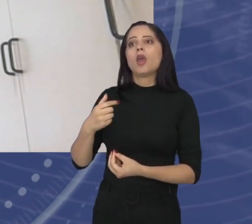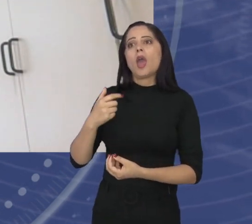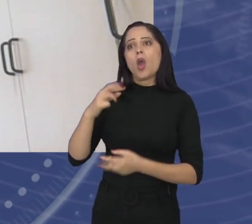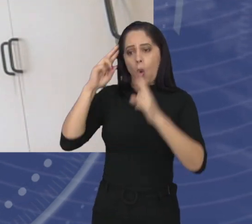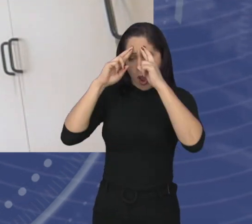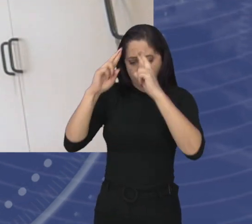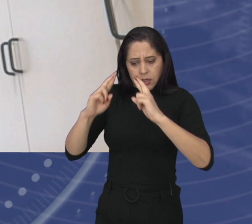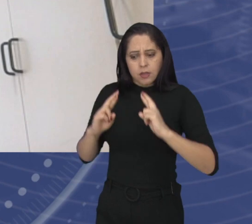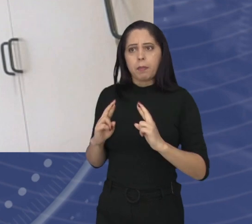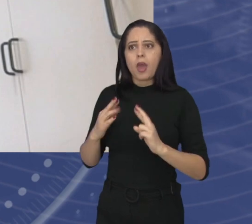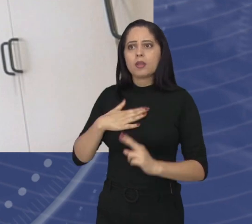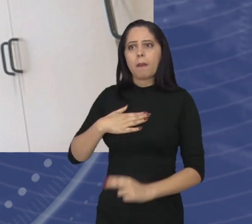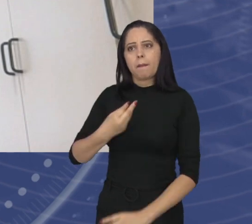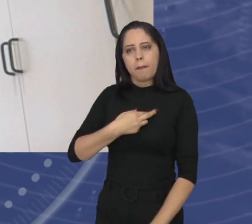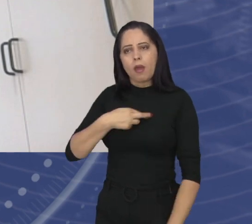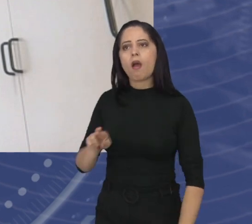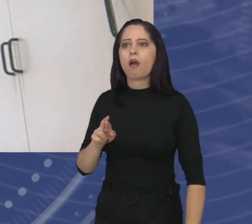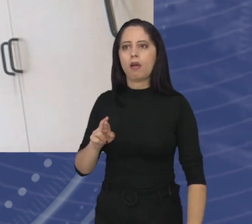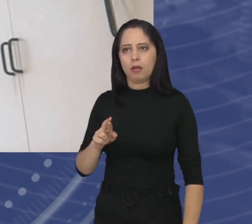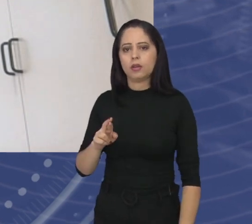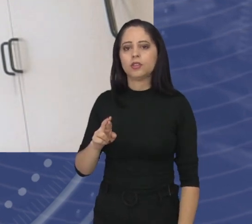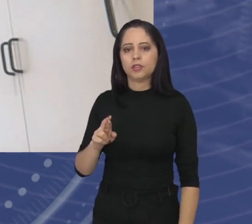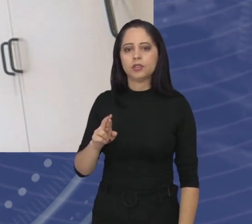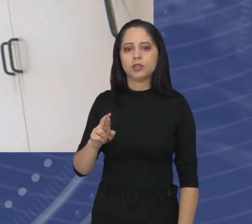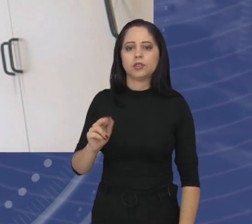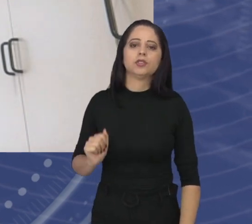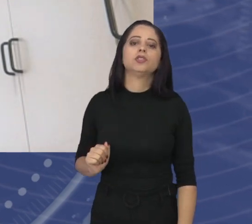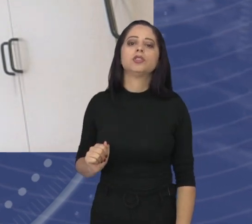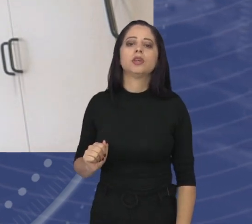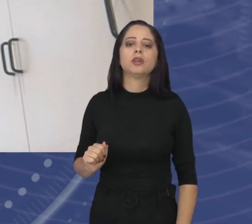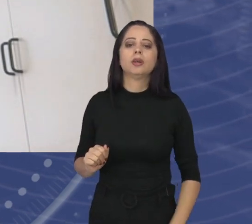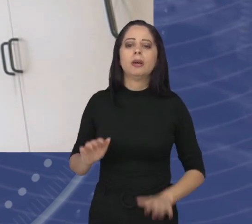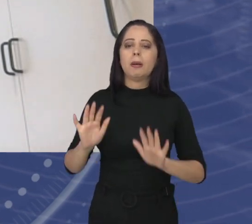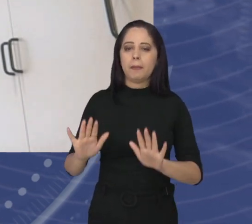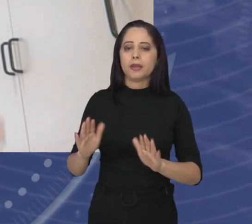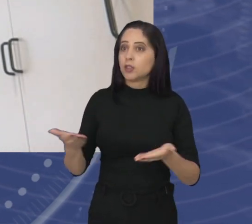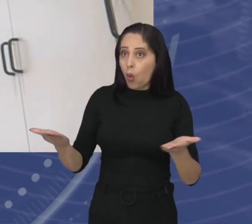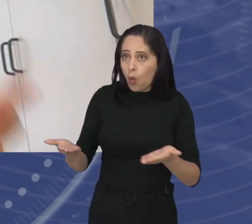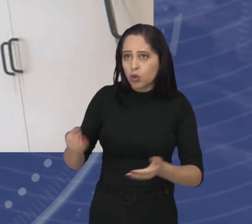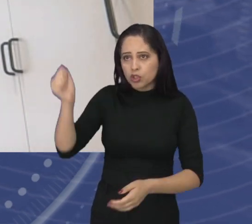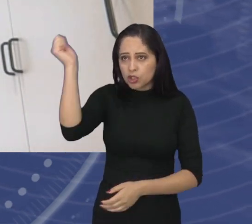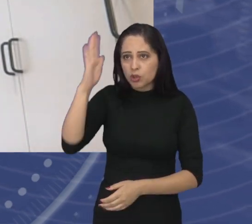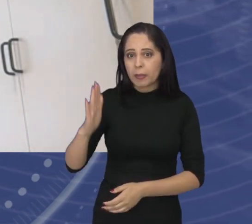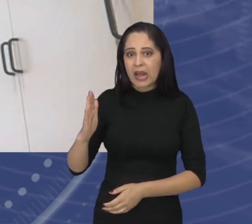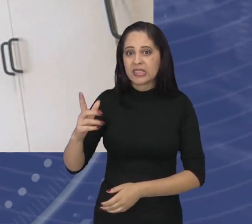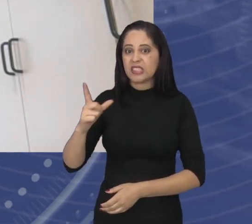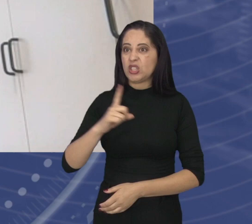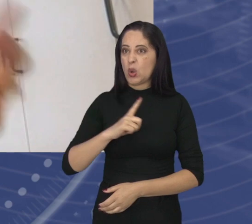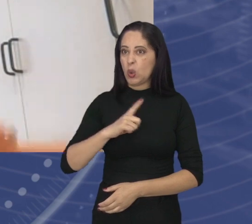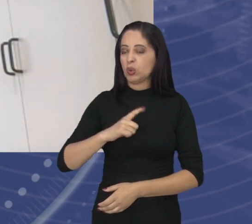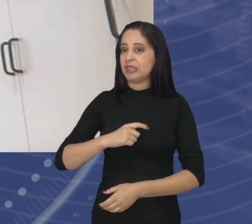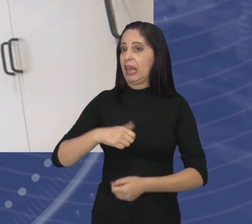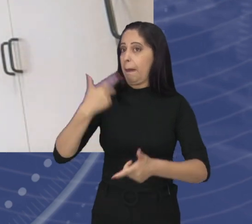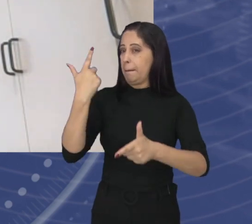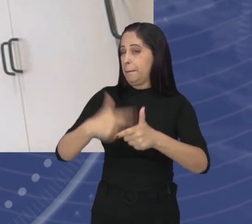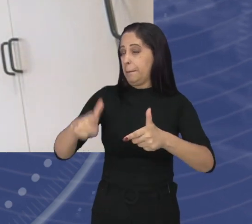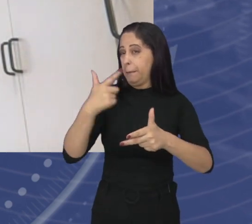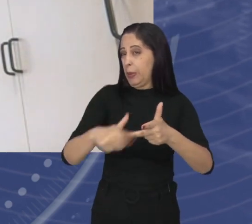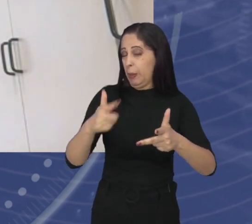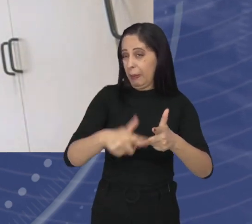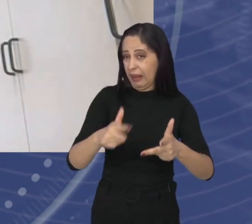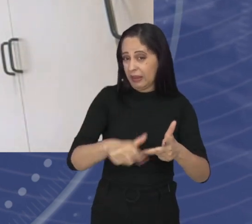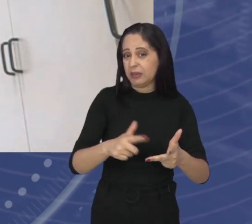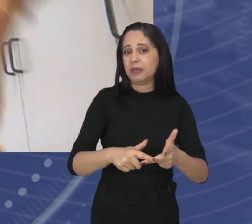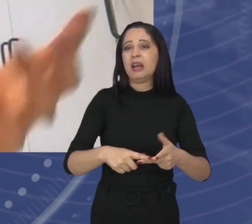própria liberdade religiosa. Não, o que primeiro, nós entendemos, hoje no Brasil, nós temos uma crise de entendimento sobre a liberdade